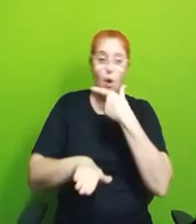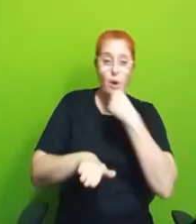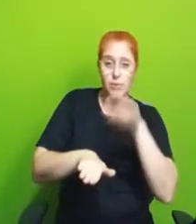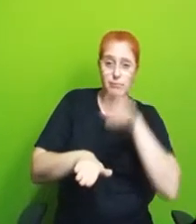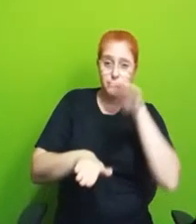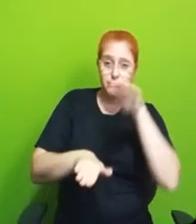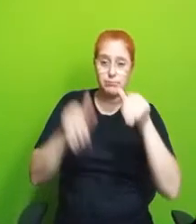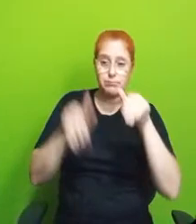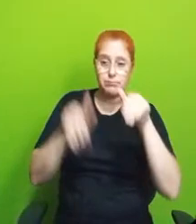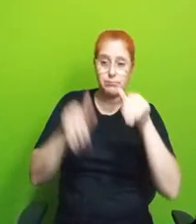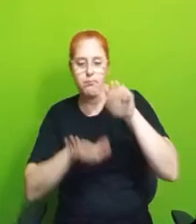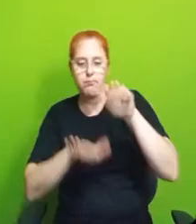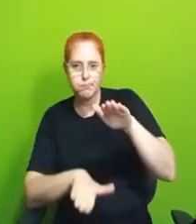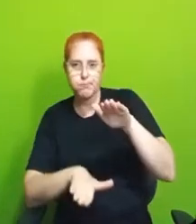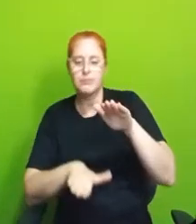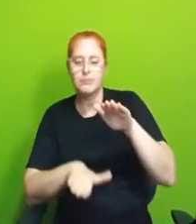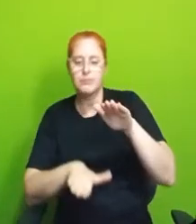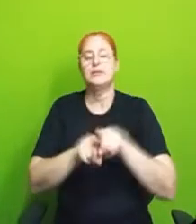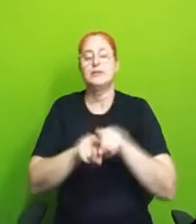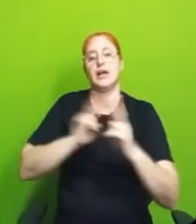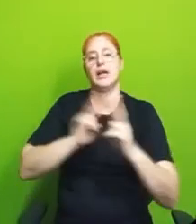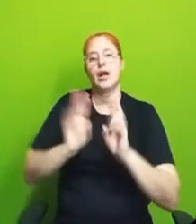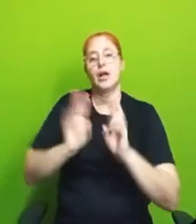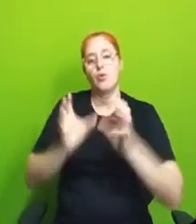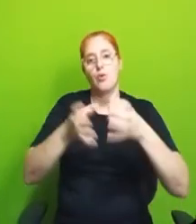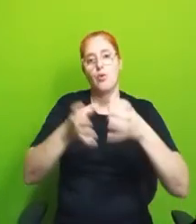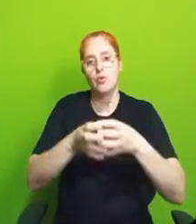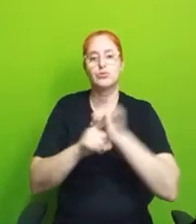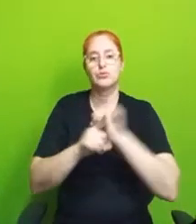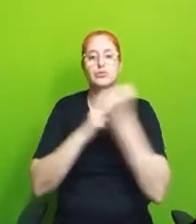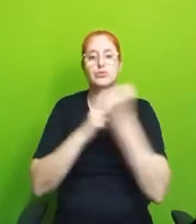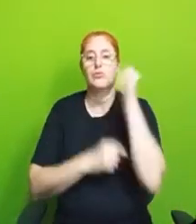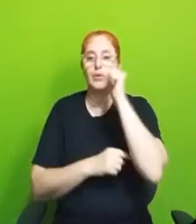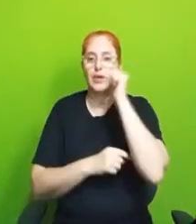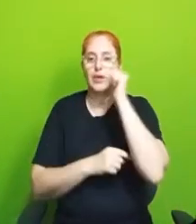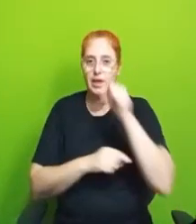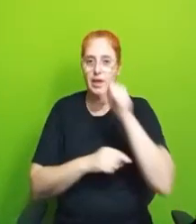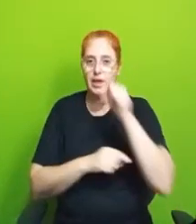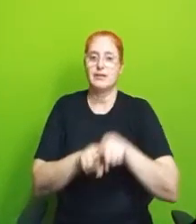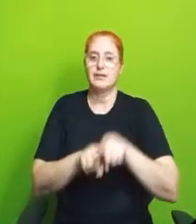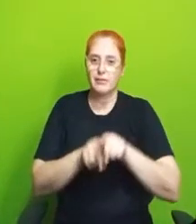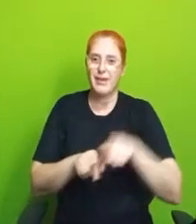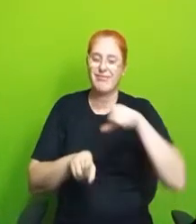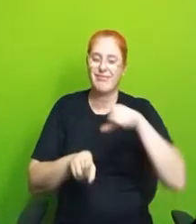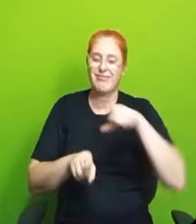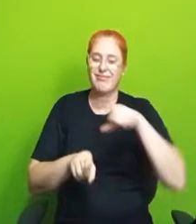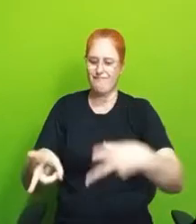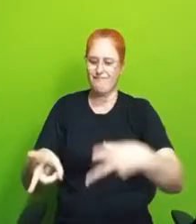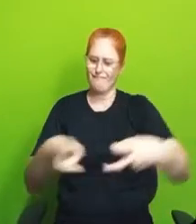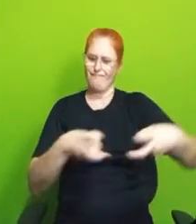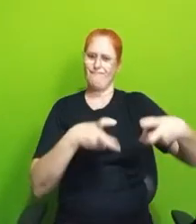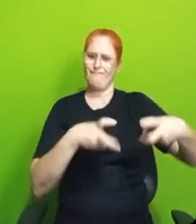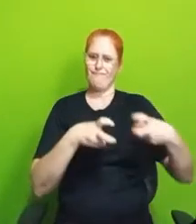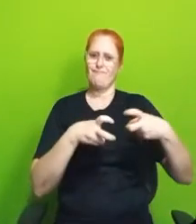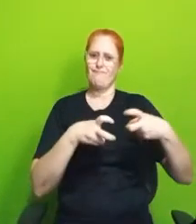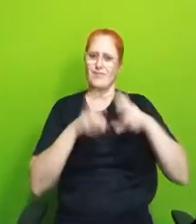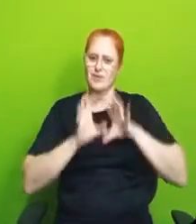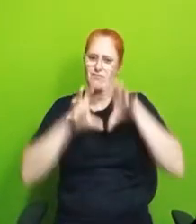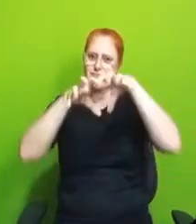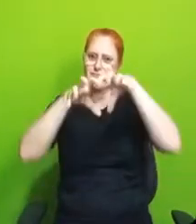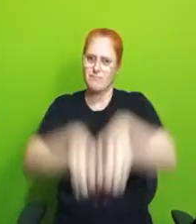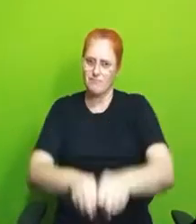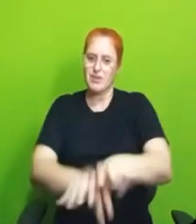se relacionar também com o grupo social mulheres que se baseia também na exploração, na dominação e na apropriação.